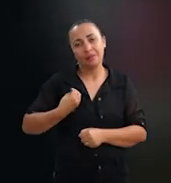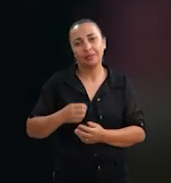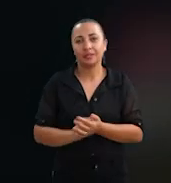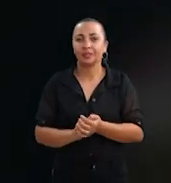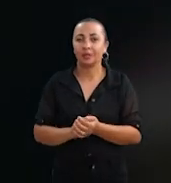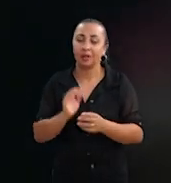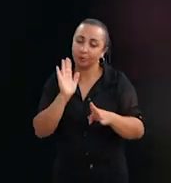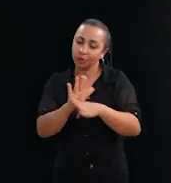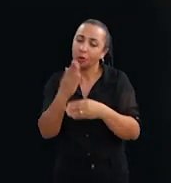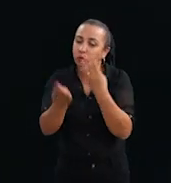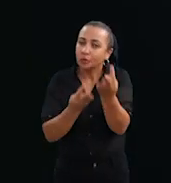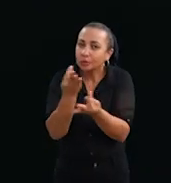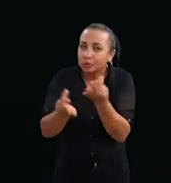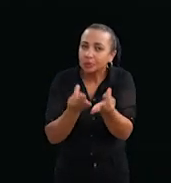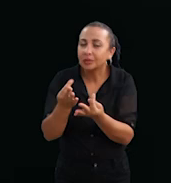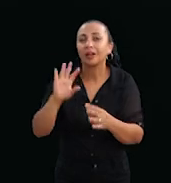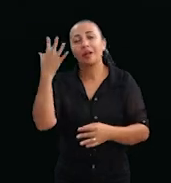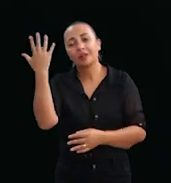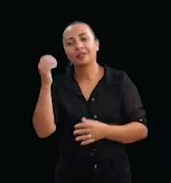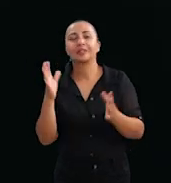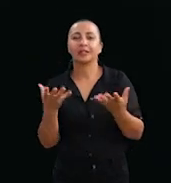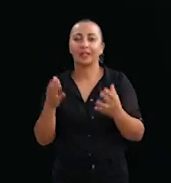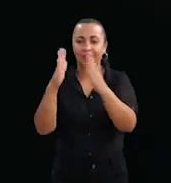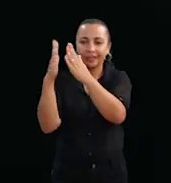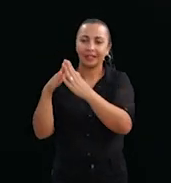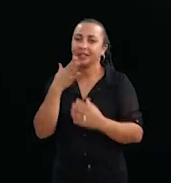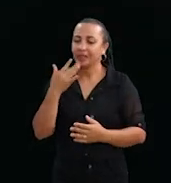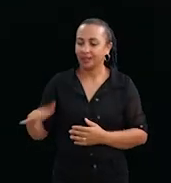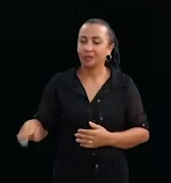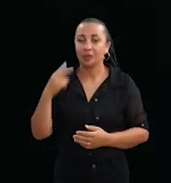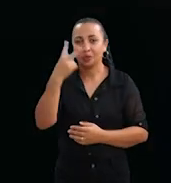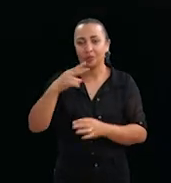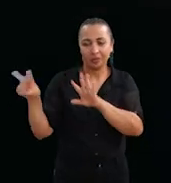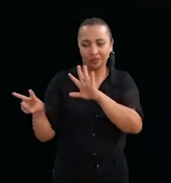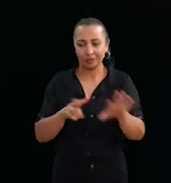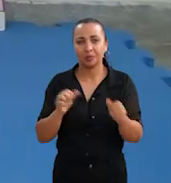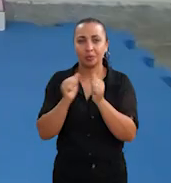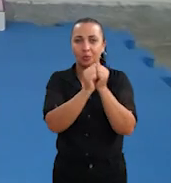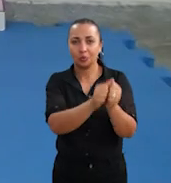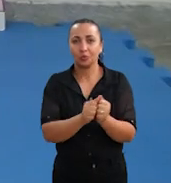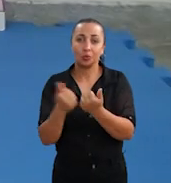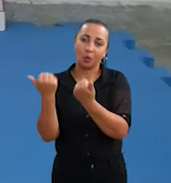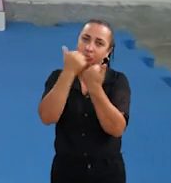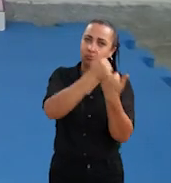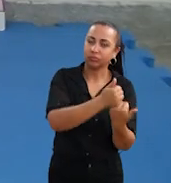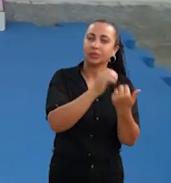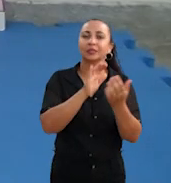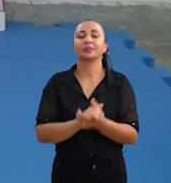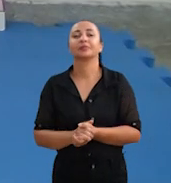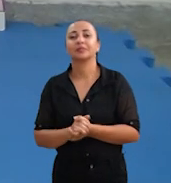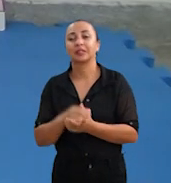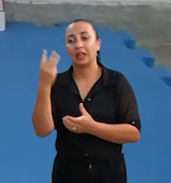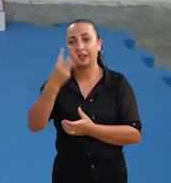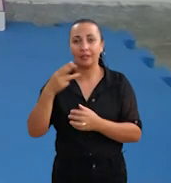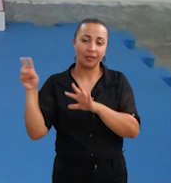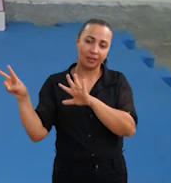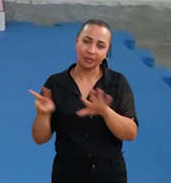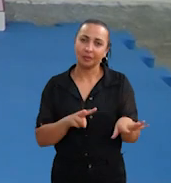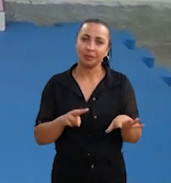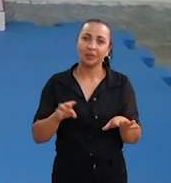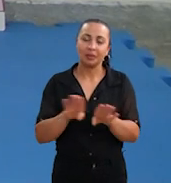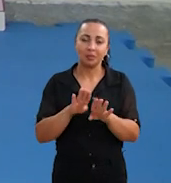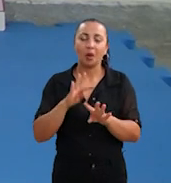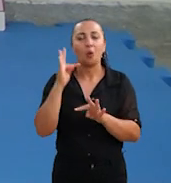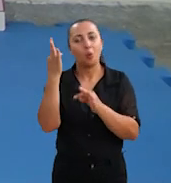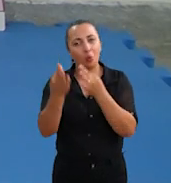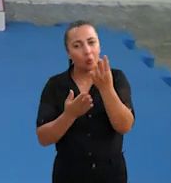Então os atendimentos eles ocorrem na casa da criança 2 vezes na semana com o monitor e 3 vezes na semana com um